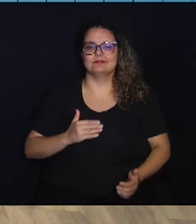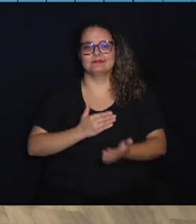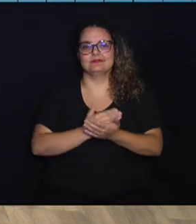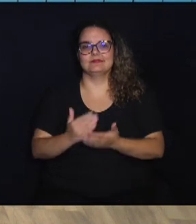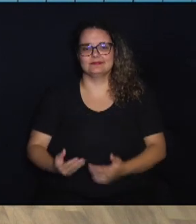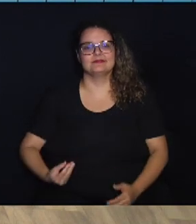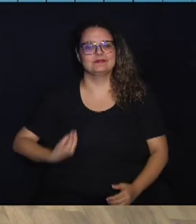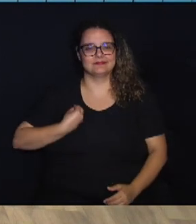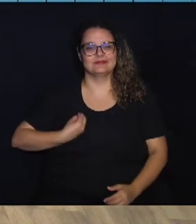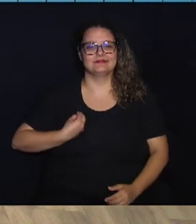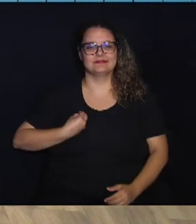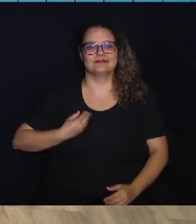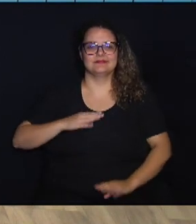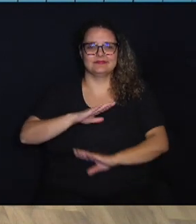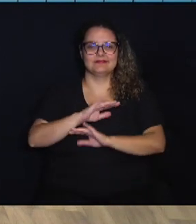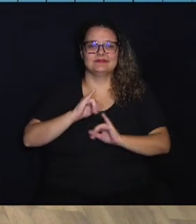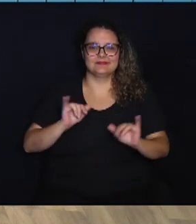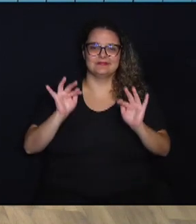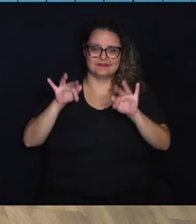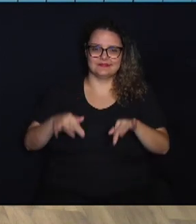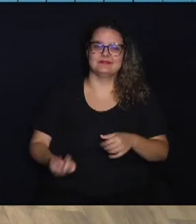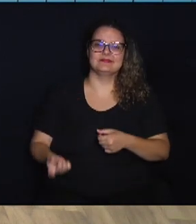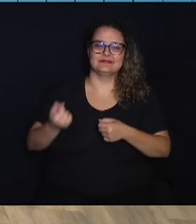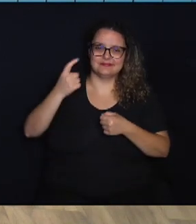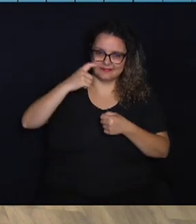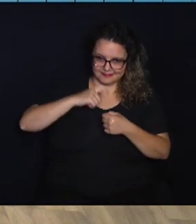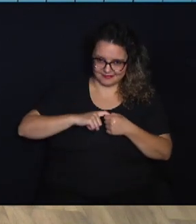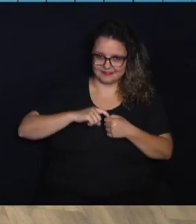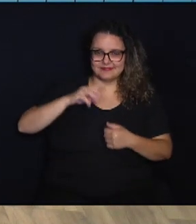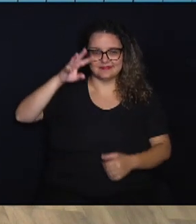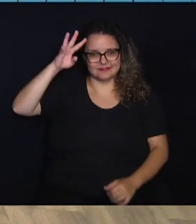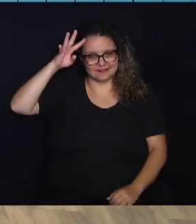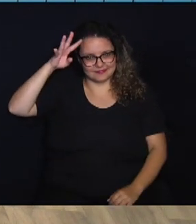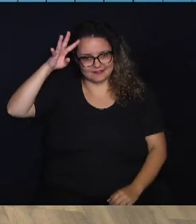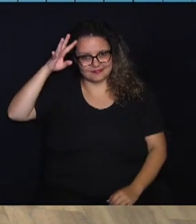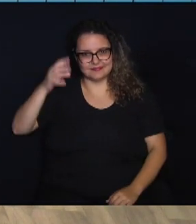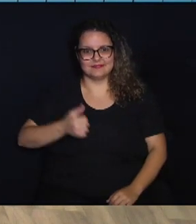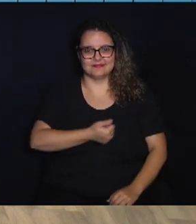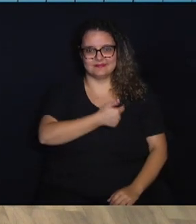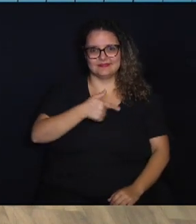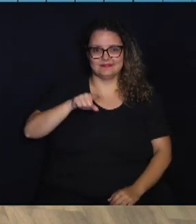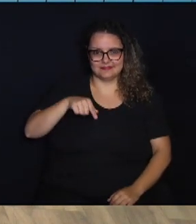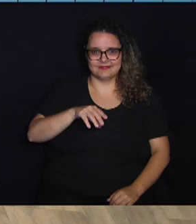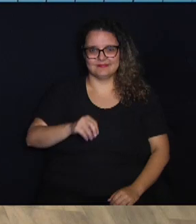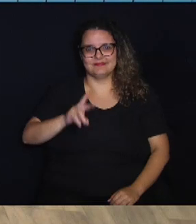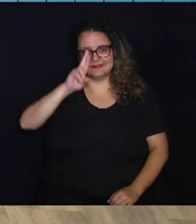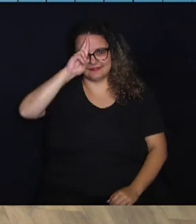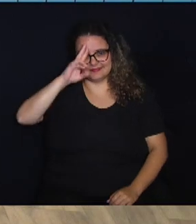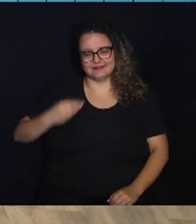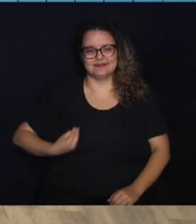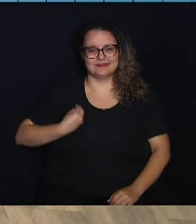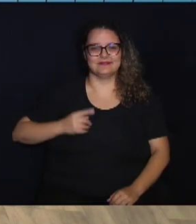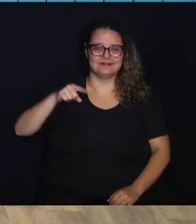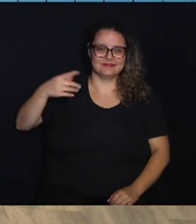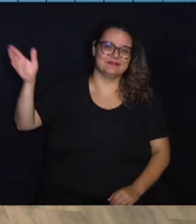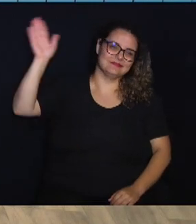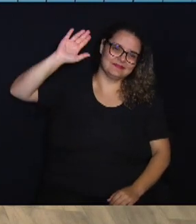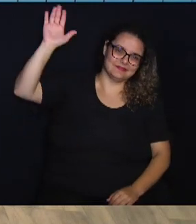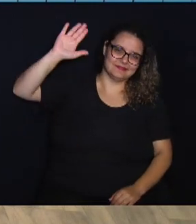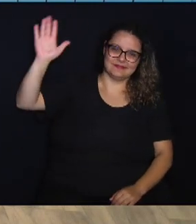ao vivo. Jornal Câmara Notícia retorna amanhã na quarta-feira, ao meio-dia, também ao vivo. Até lá. Tchau, tchau.